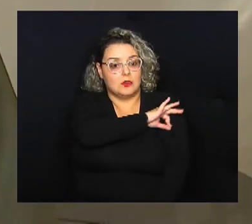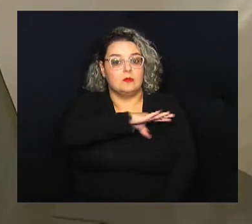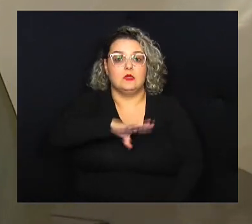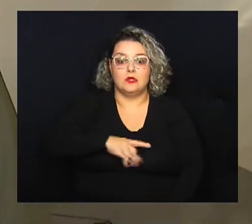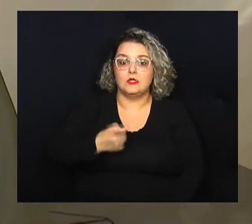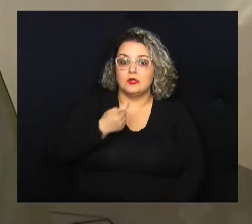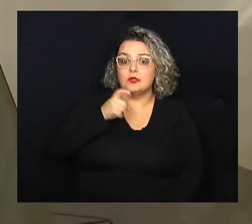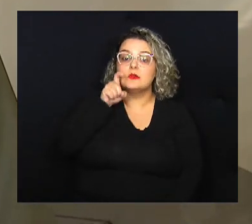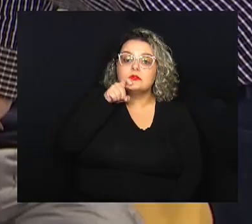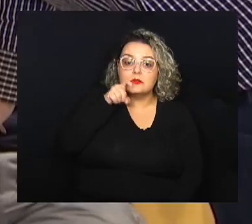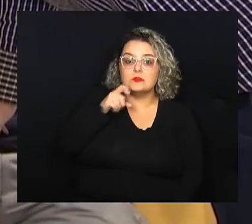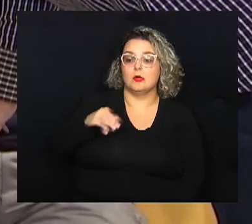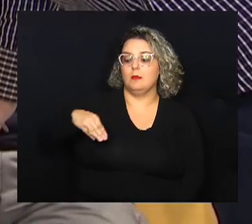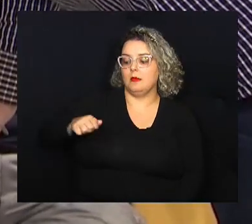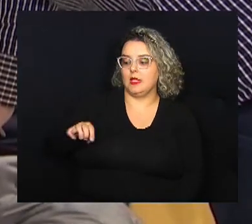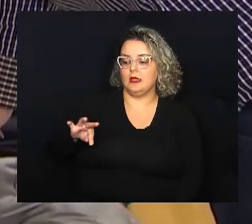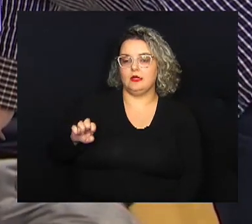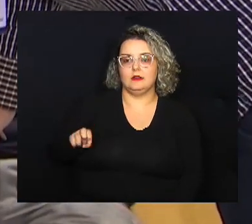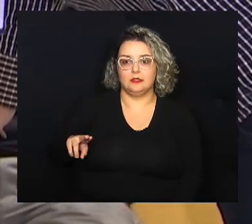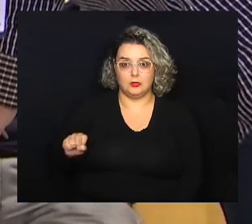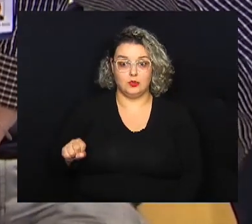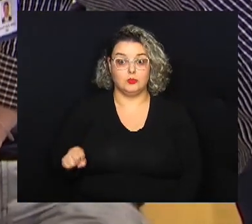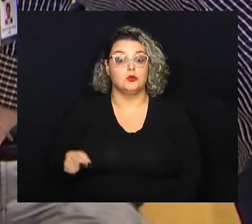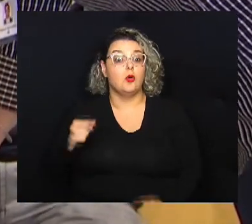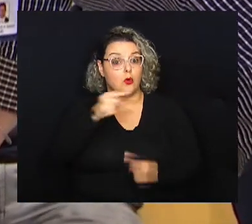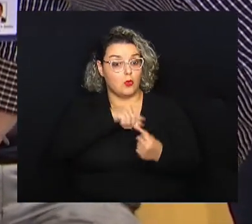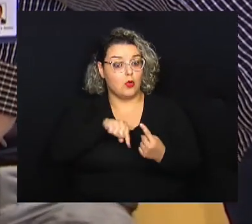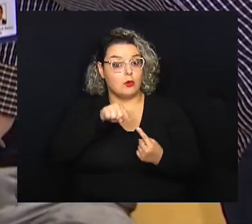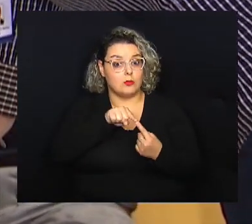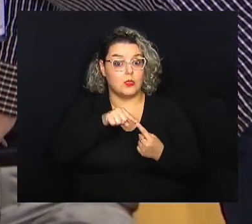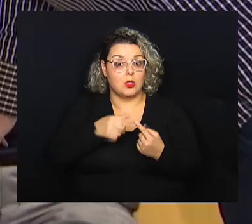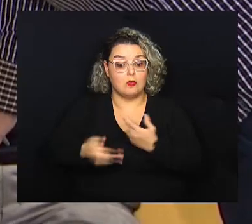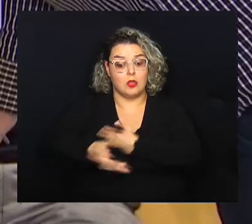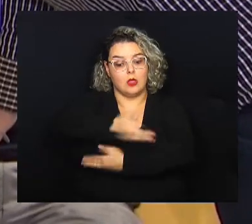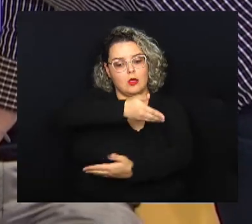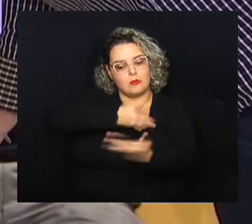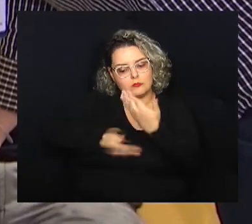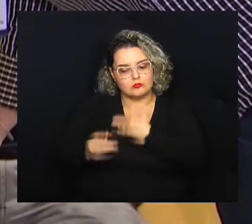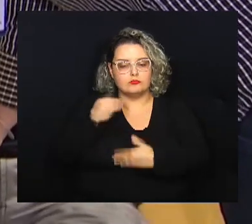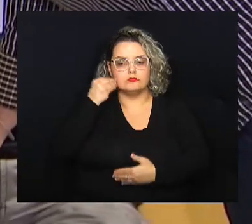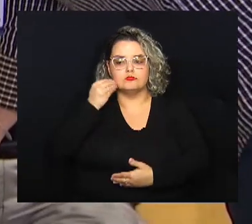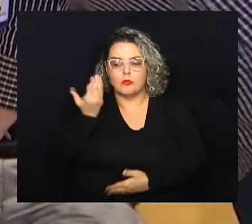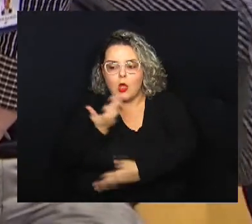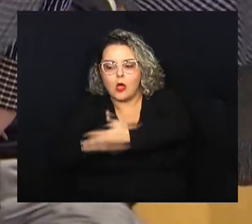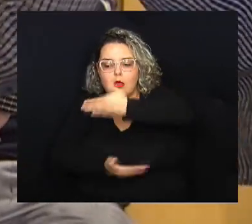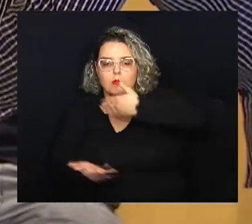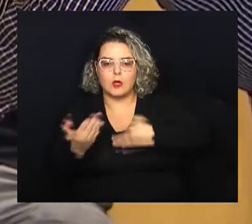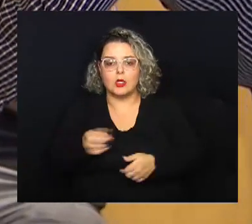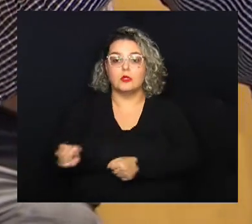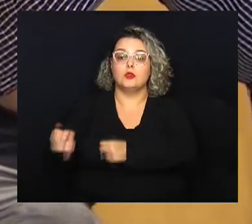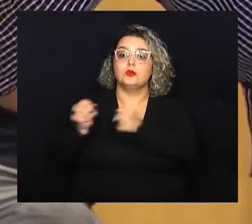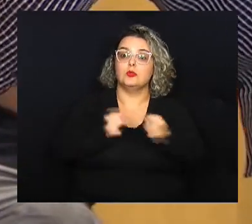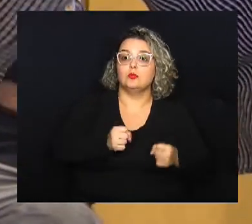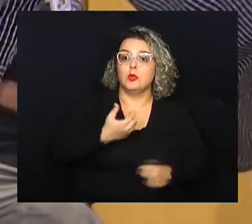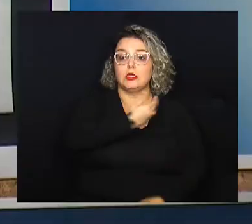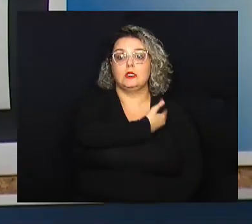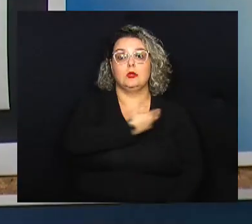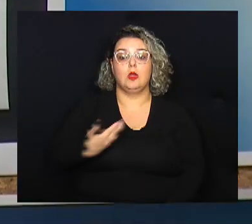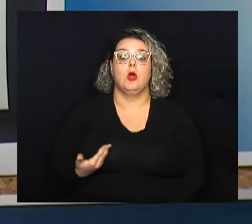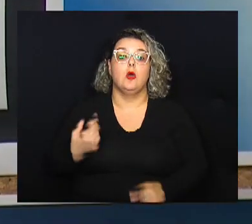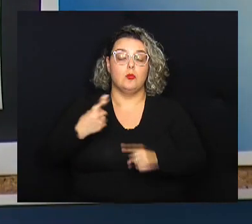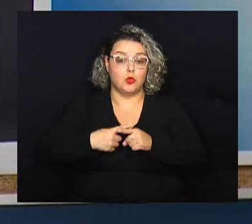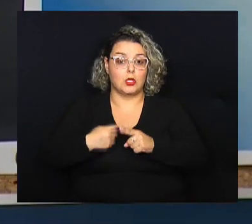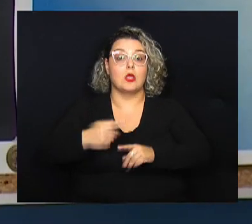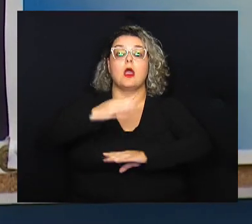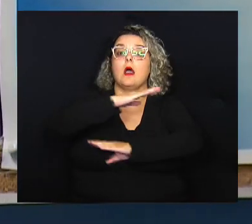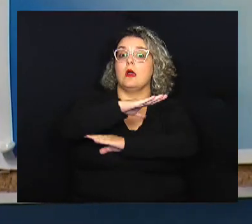Matheus Carvalho da Cunha. O objetivo foi a troca de experiência entre os poderes públicos. Isso porque a Câmara